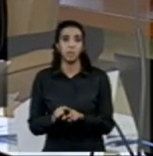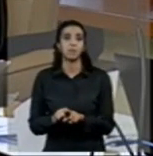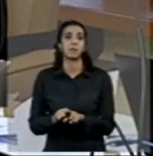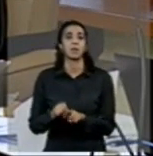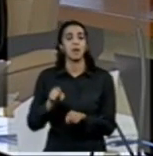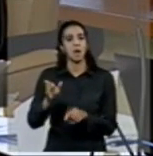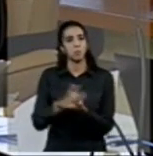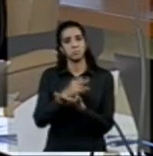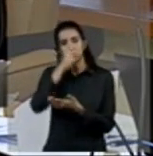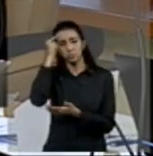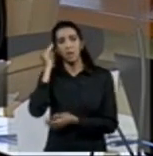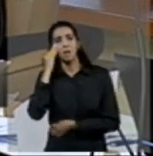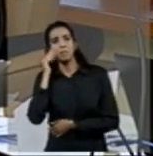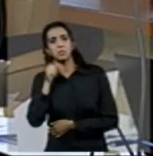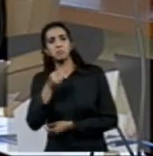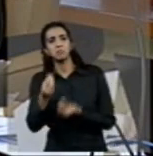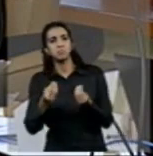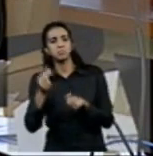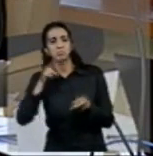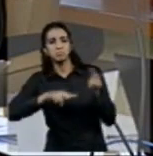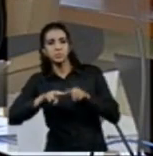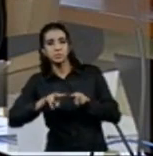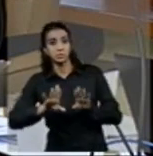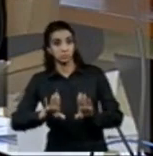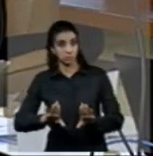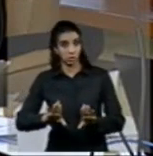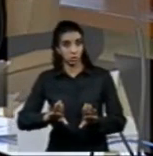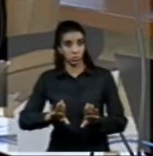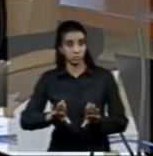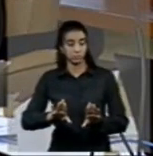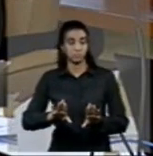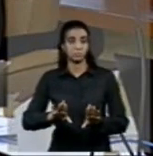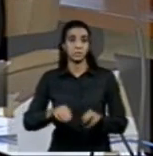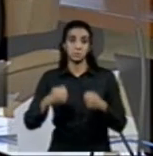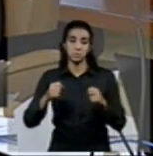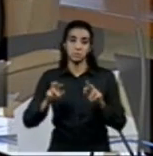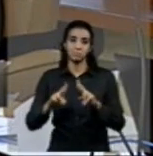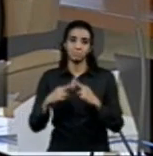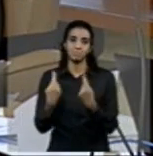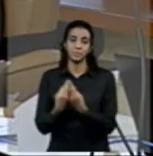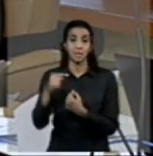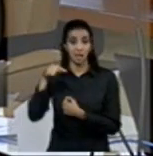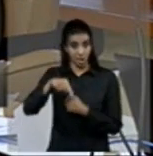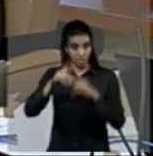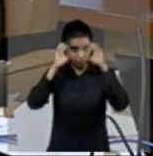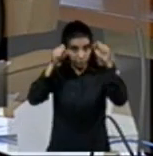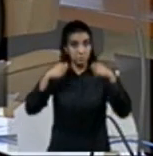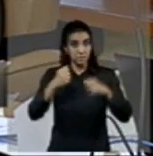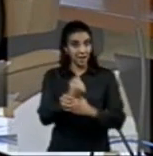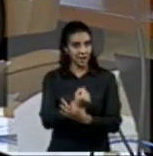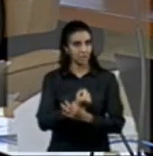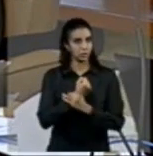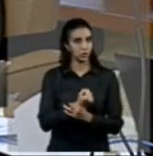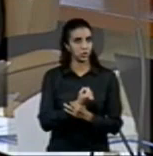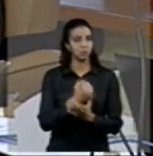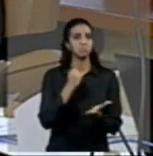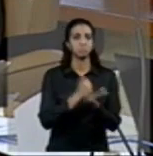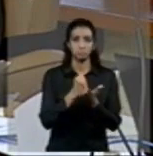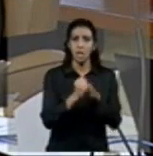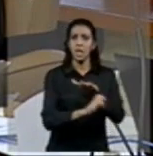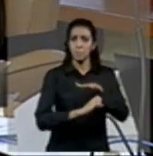dela derivadas, depreende-se pleito para que esta Corte assegure a liberdade de contratação